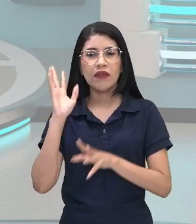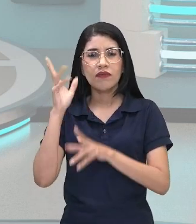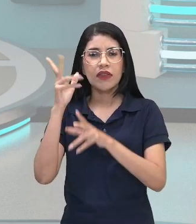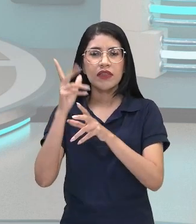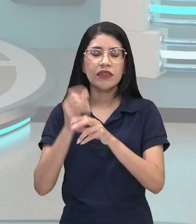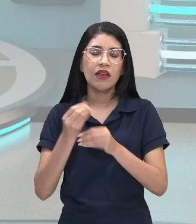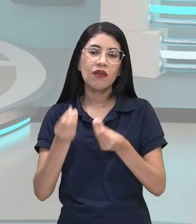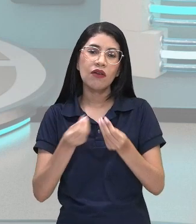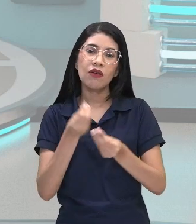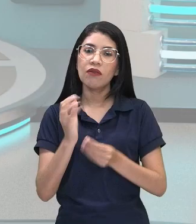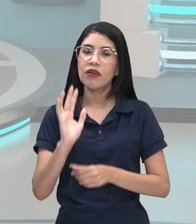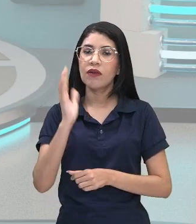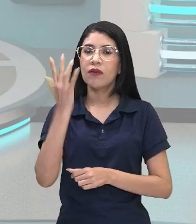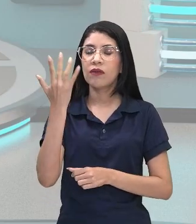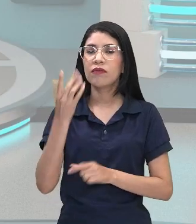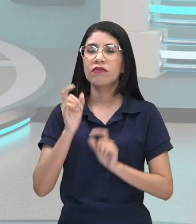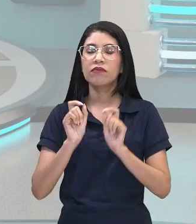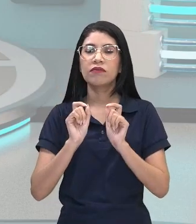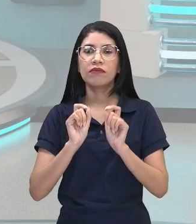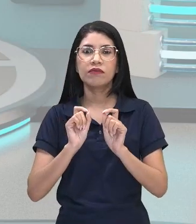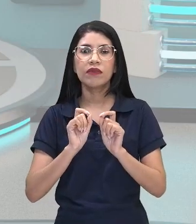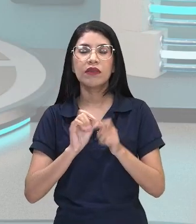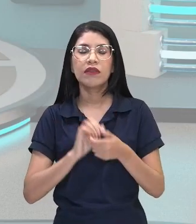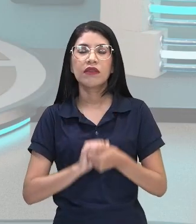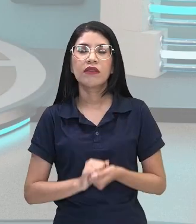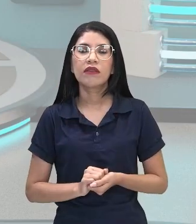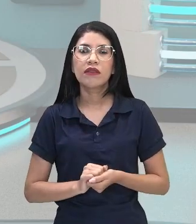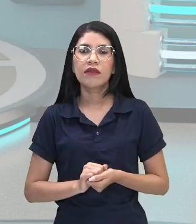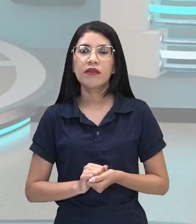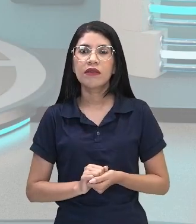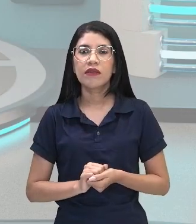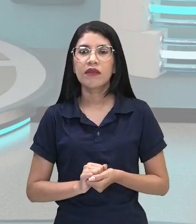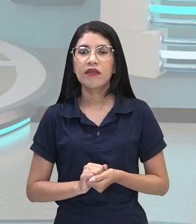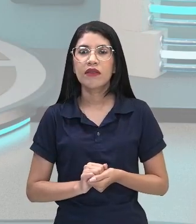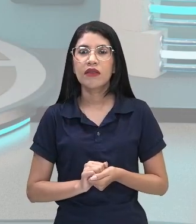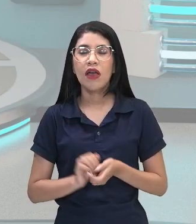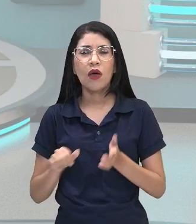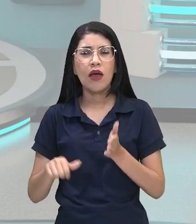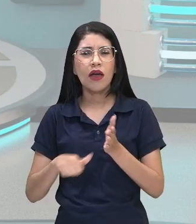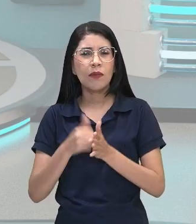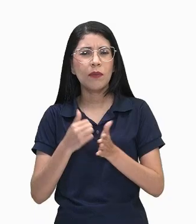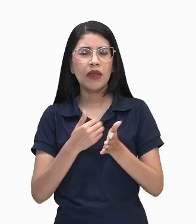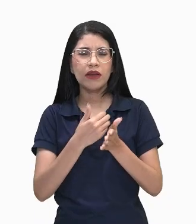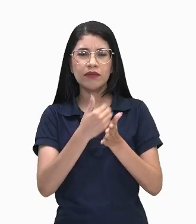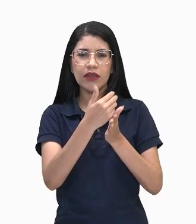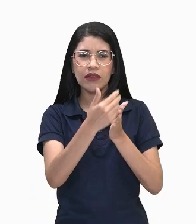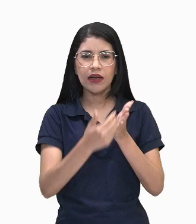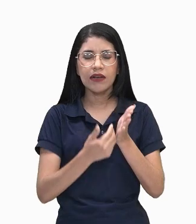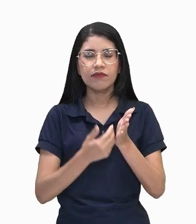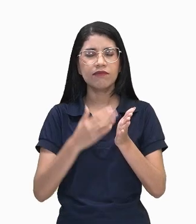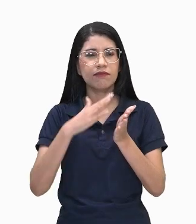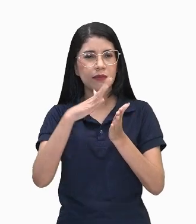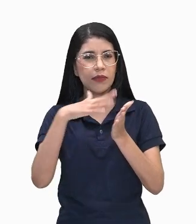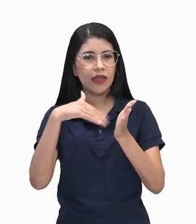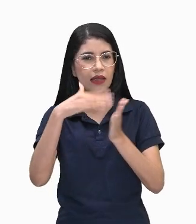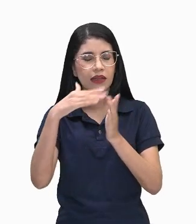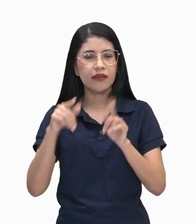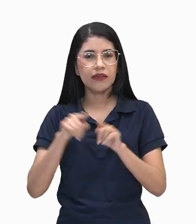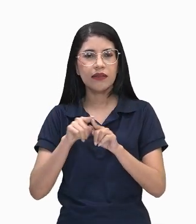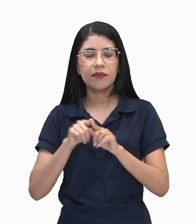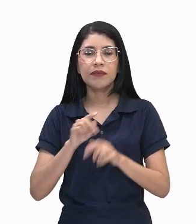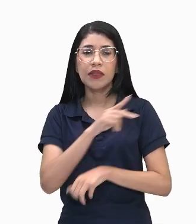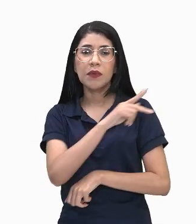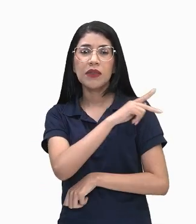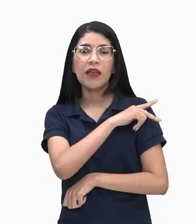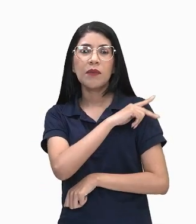aconteceu com essas primeiras manifestações artísticas. Bem, a pré-história